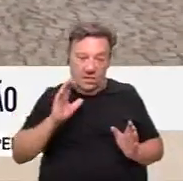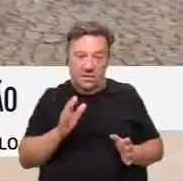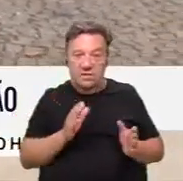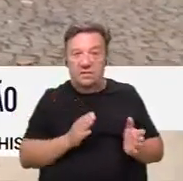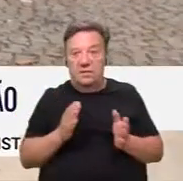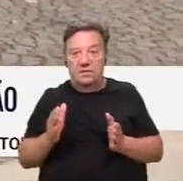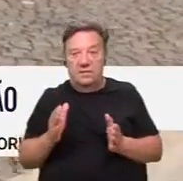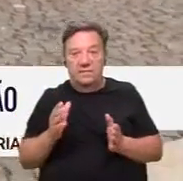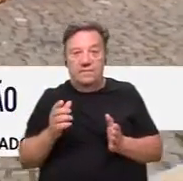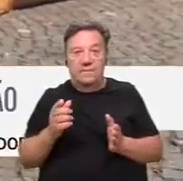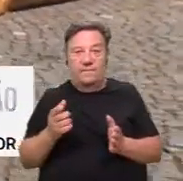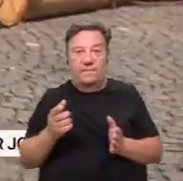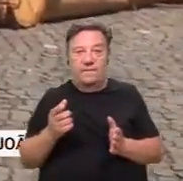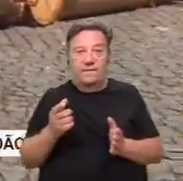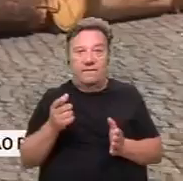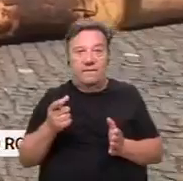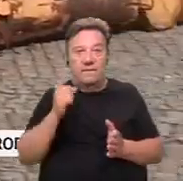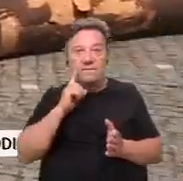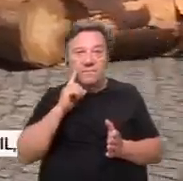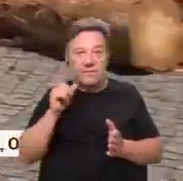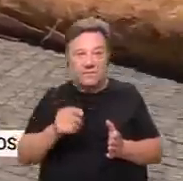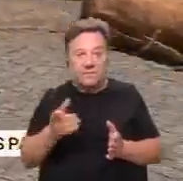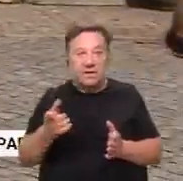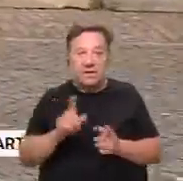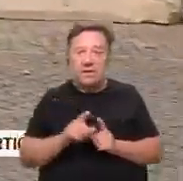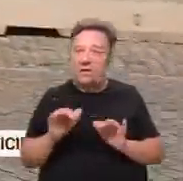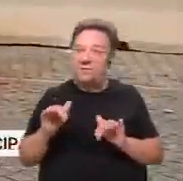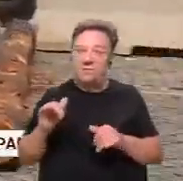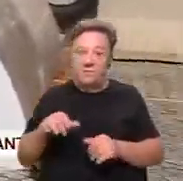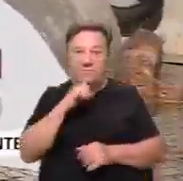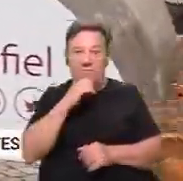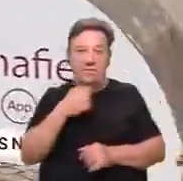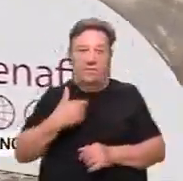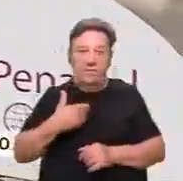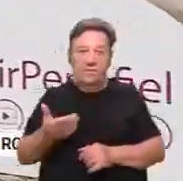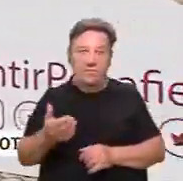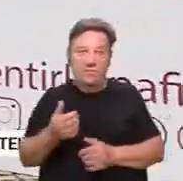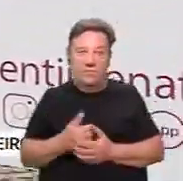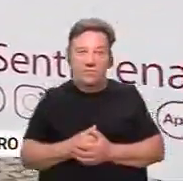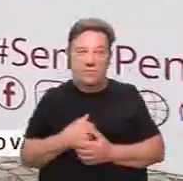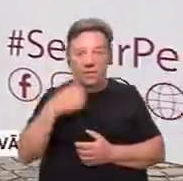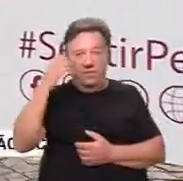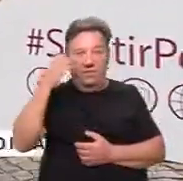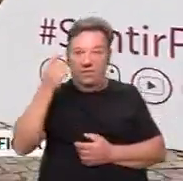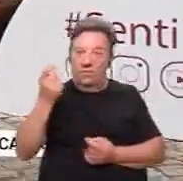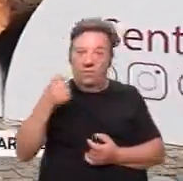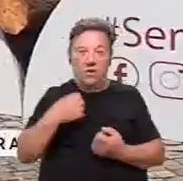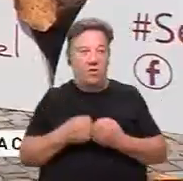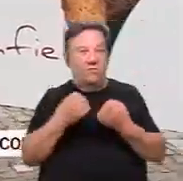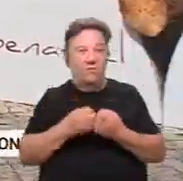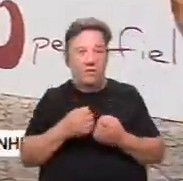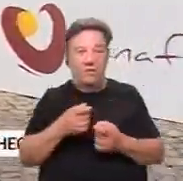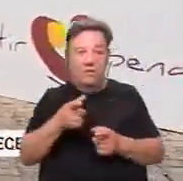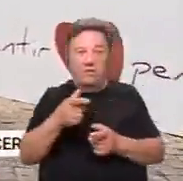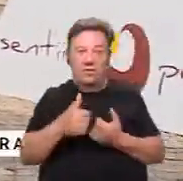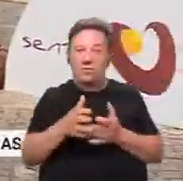mas o importante também é no final podermos nos divertir um bocadinho, conviver os pilotos